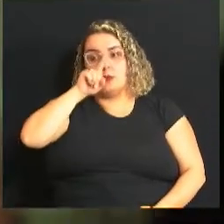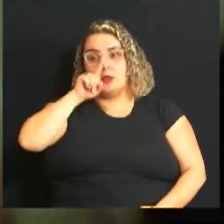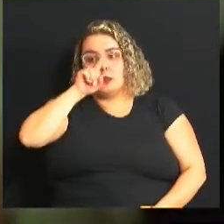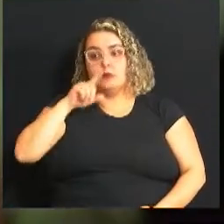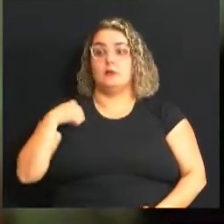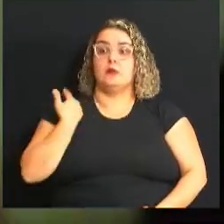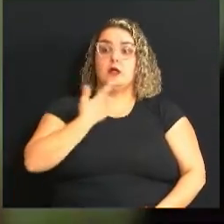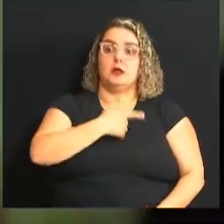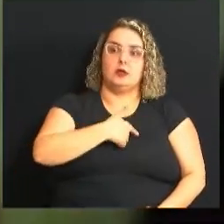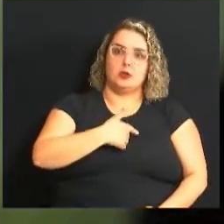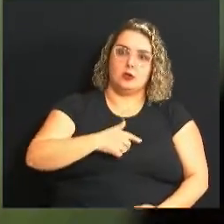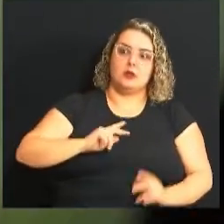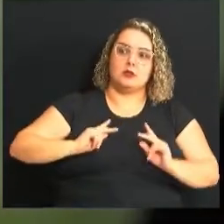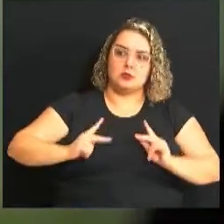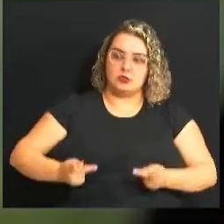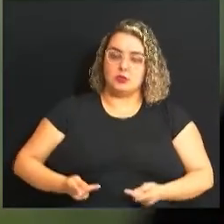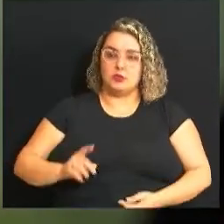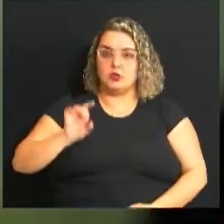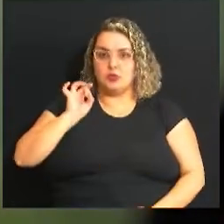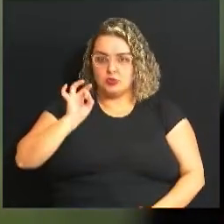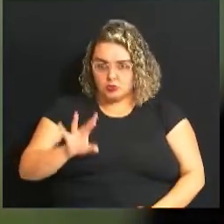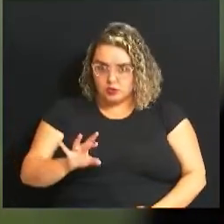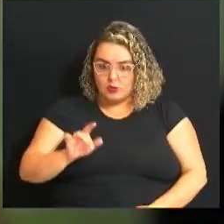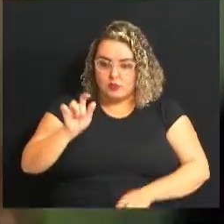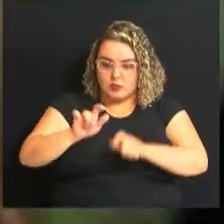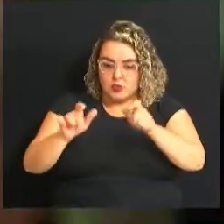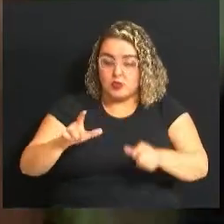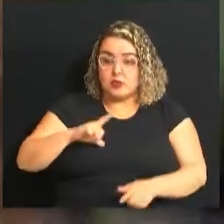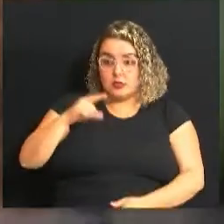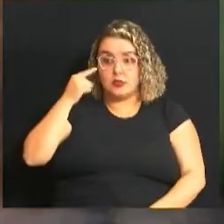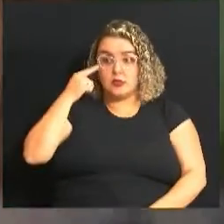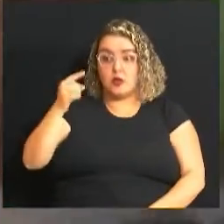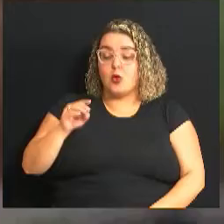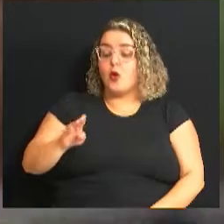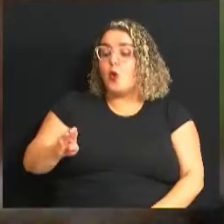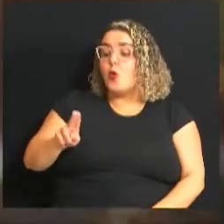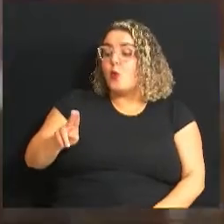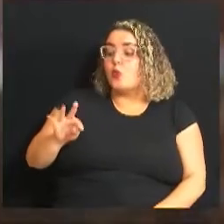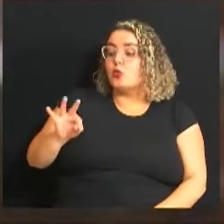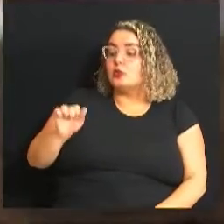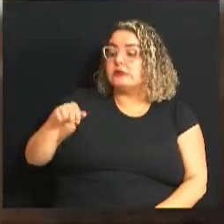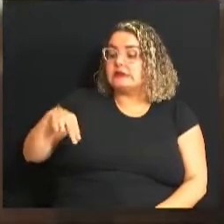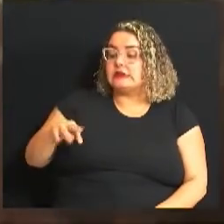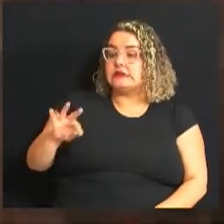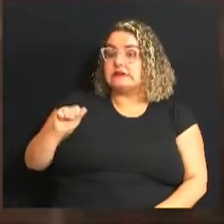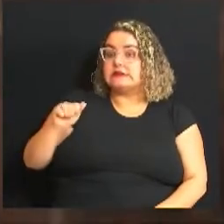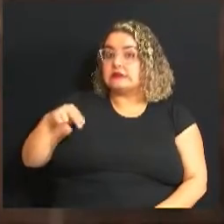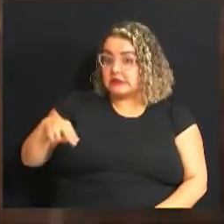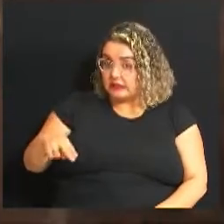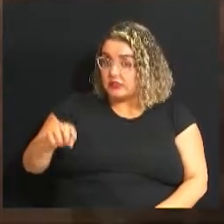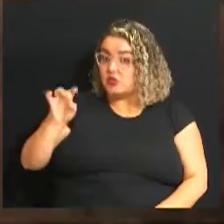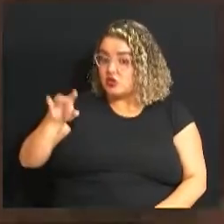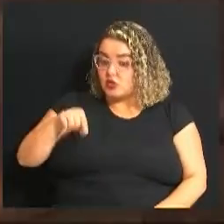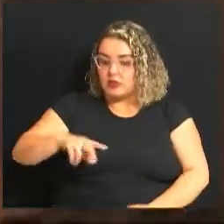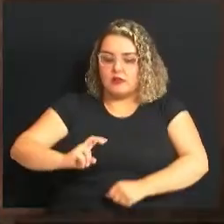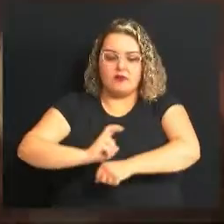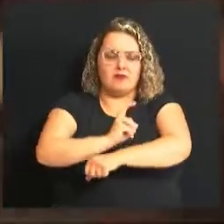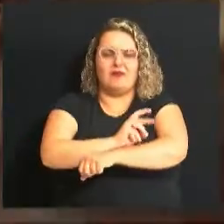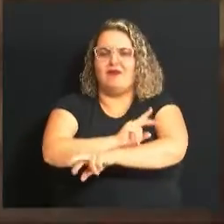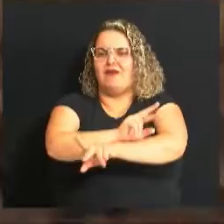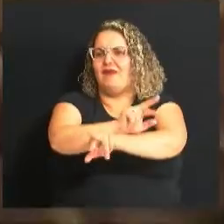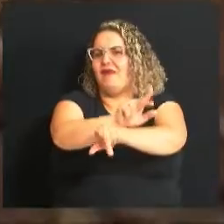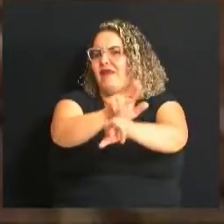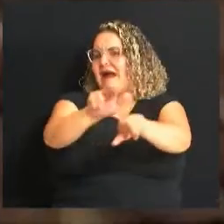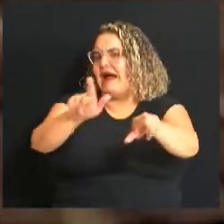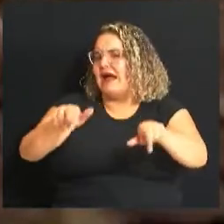humanos. Só para o pessoal de casa ter uma ideia, gente, o Butantã, só essa parte aí das cobras, tem muitas, né? Tem muitas para a